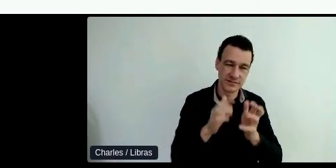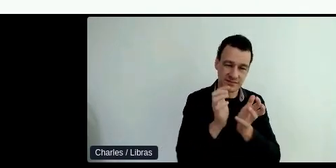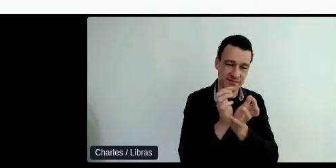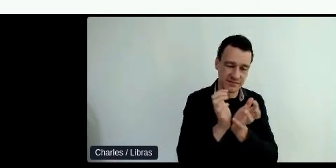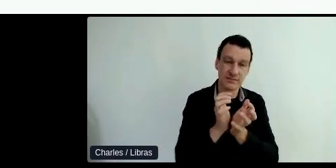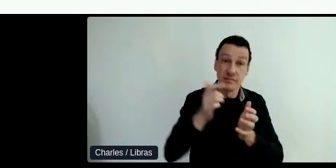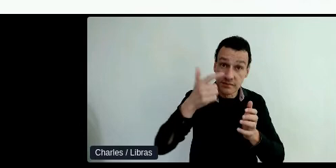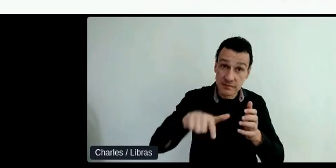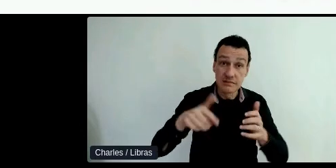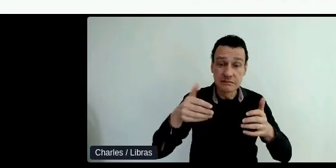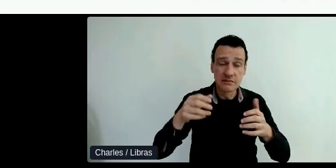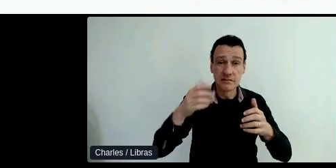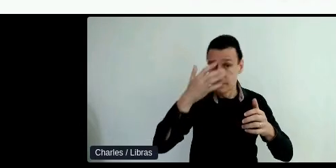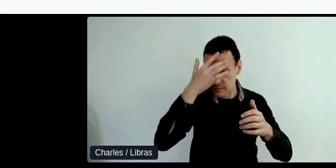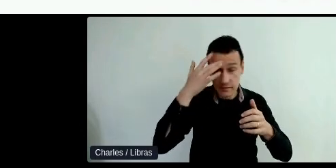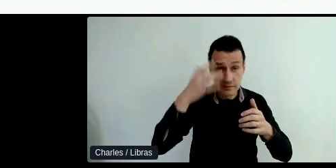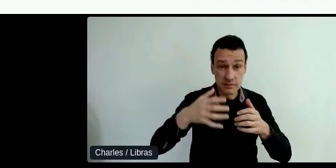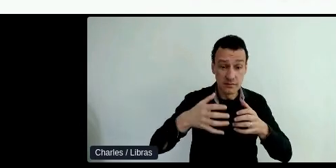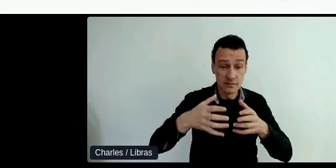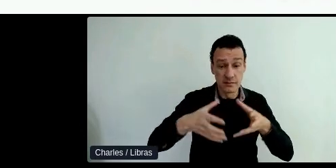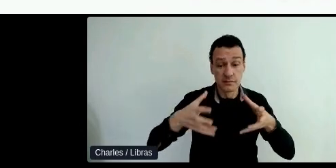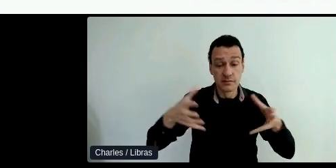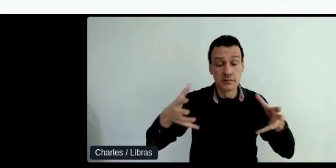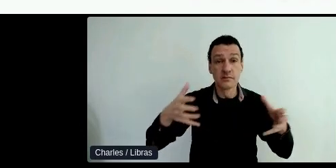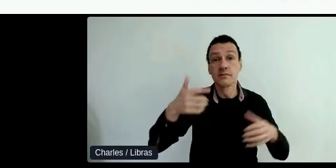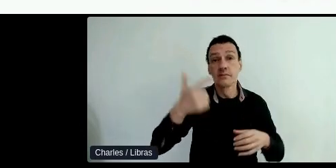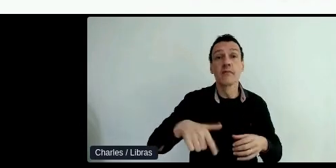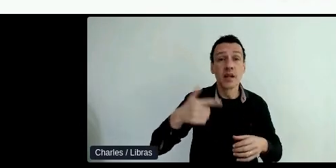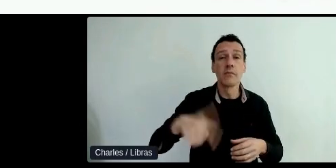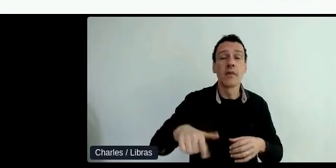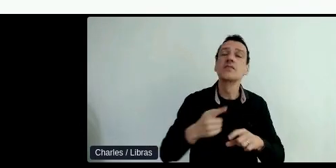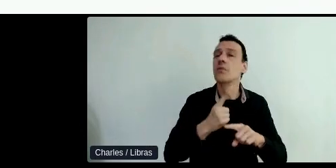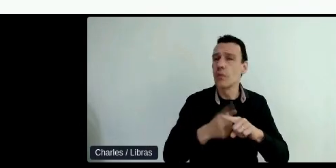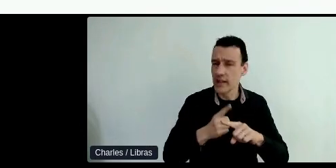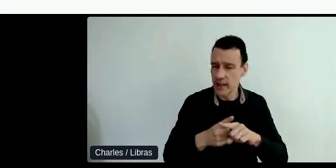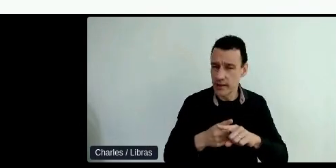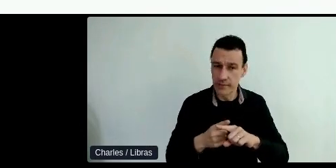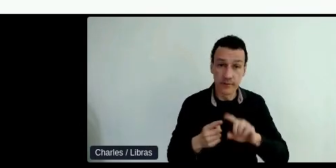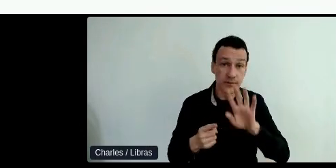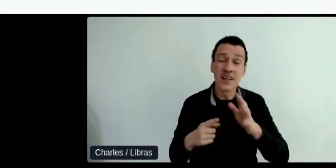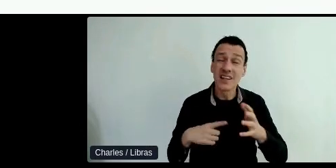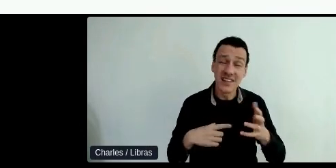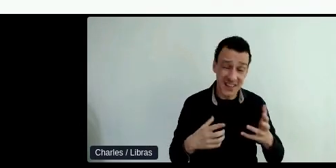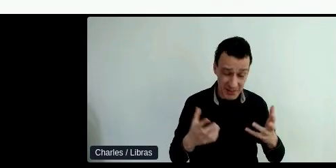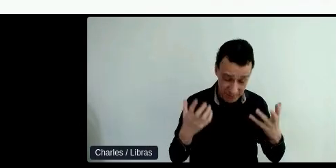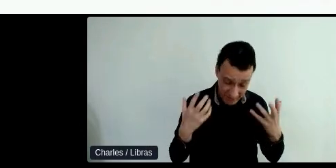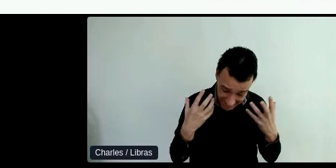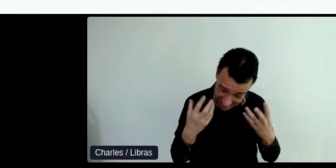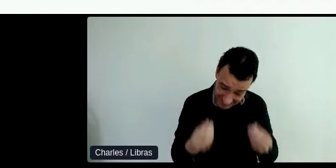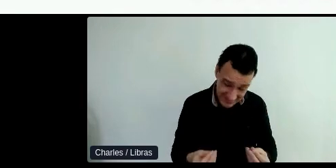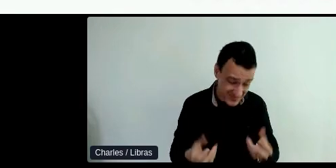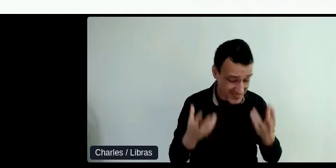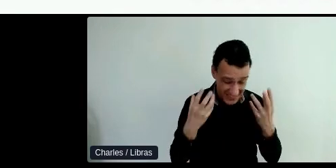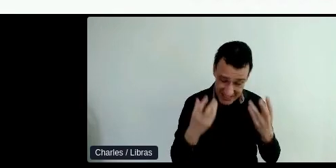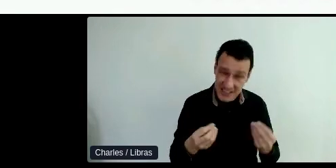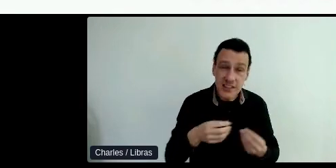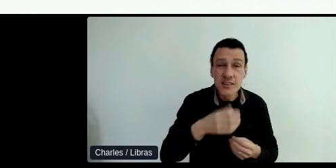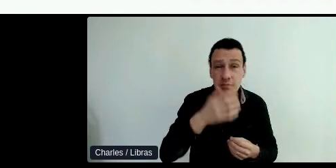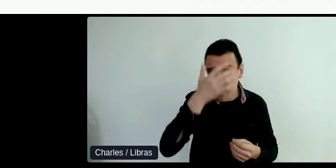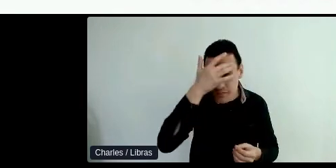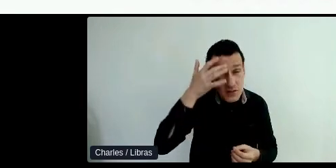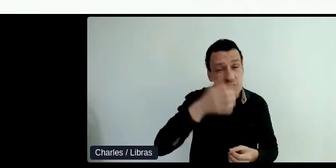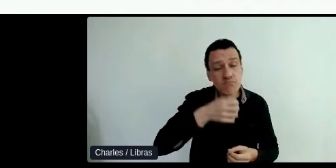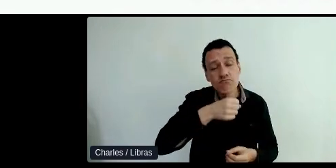porque existe um número muito grande de idosos que estão sendo aderidos, que estão aderindo a